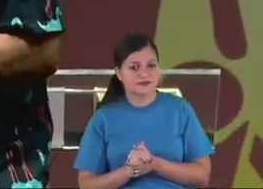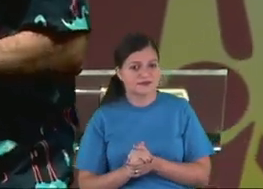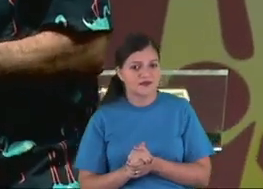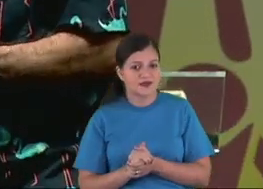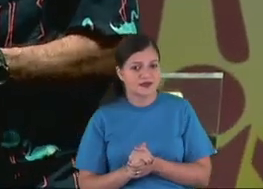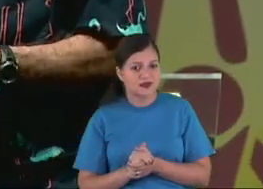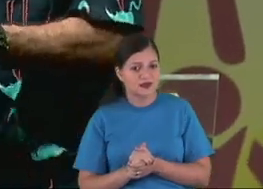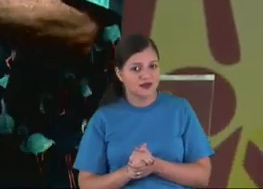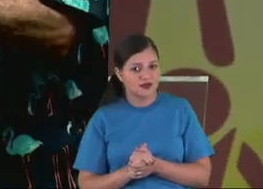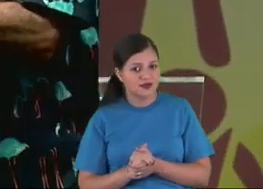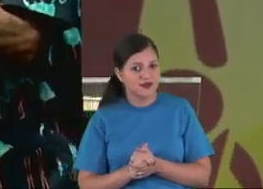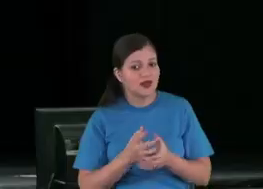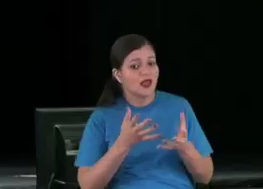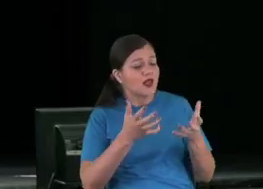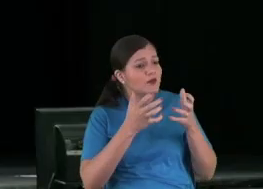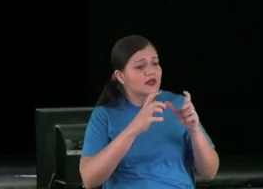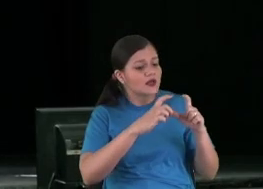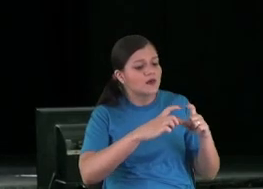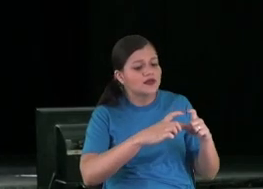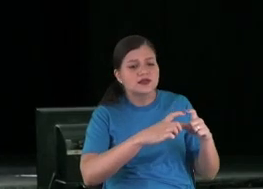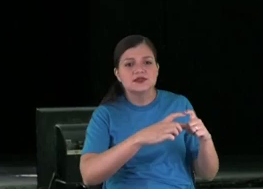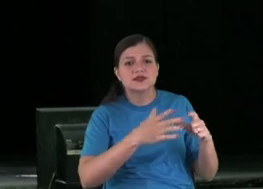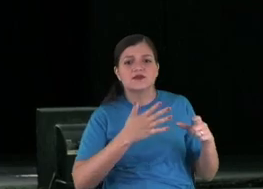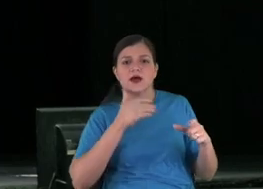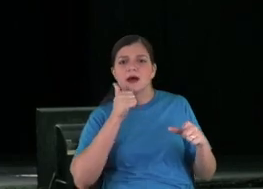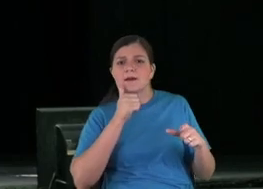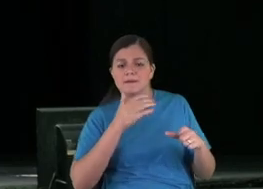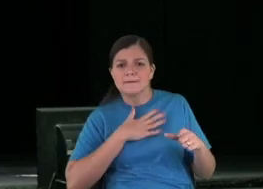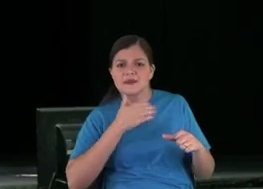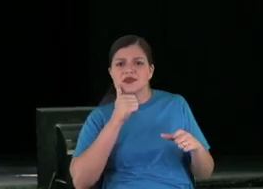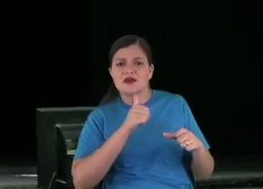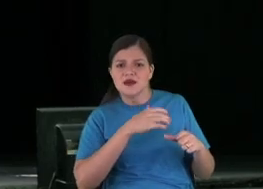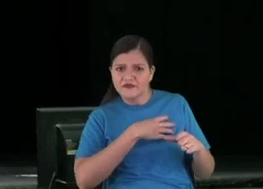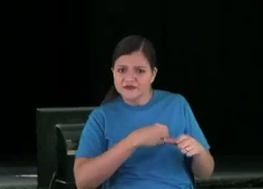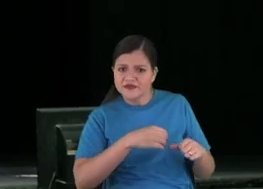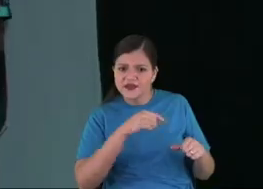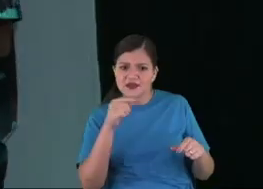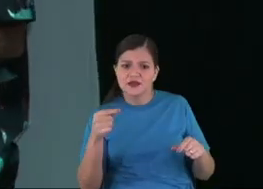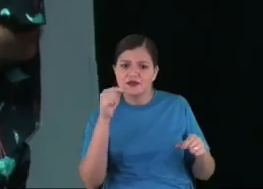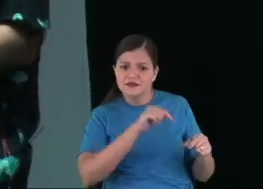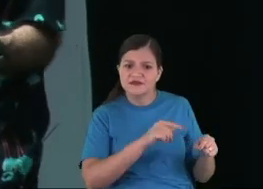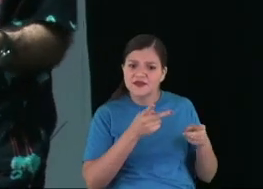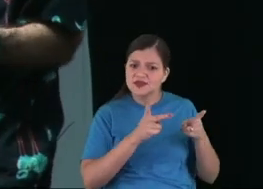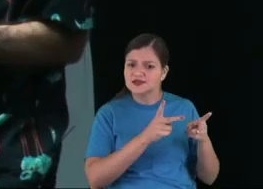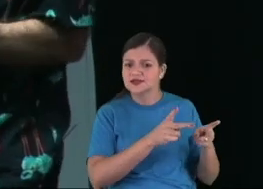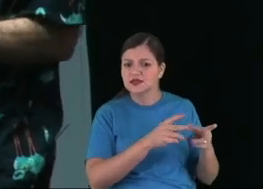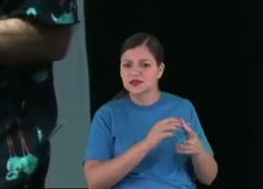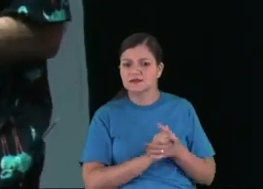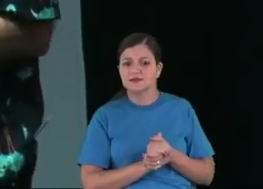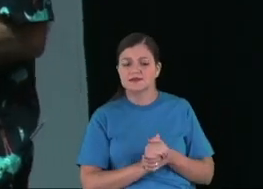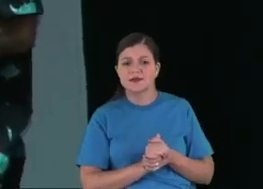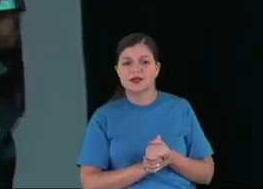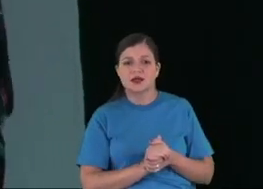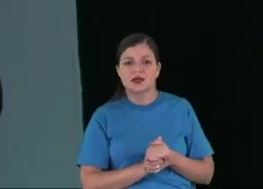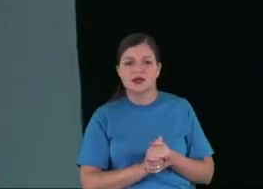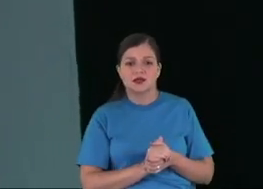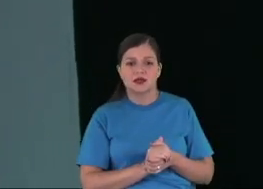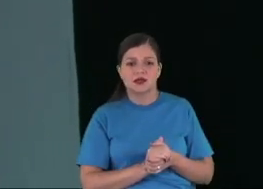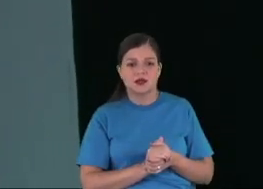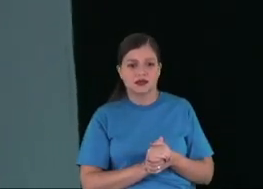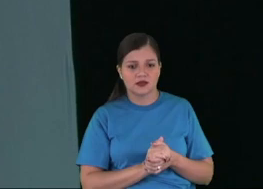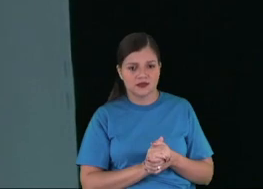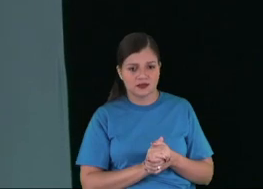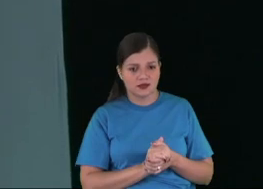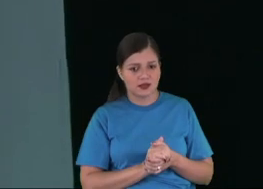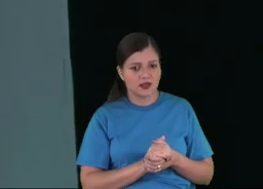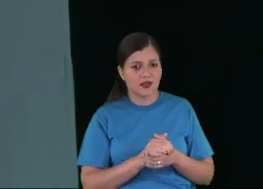sabia, a secretaria, ele disse, eu queria um adesivo daquele, minha filha vem, eu trago ela, venho pegar ela depois. Não deram, não deram, deviam ter dado, né?